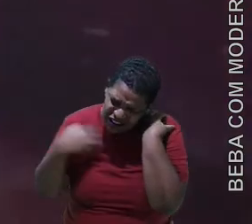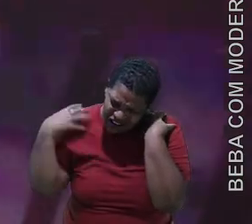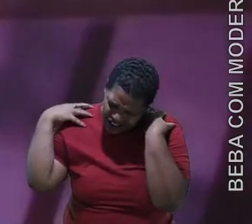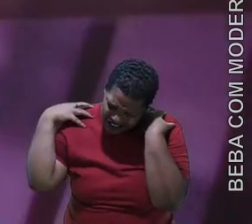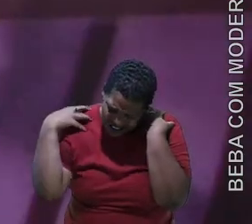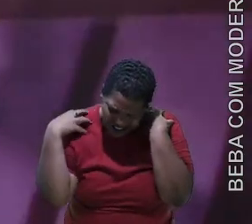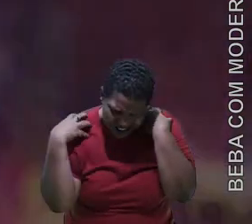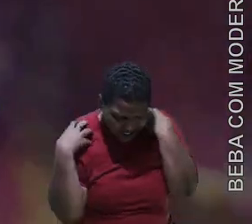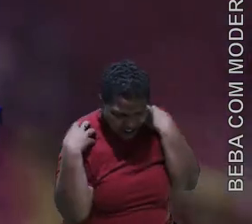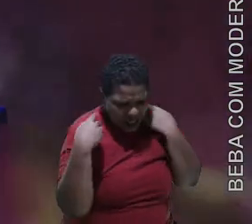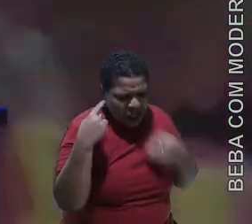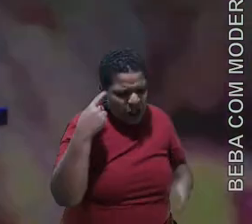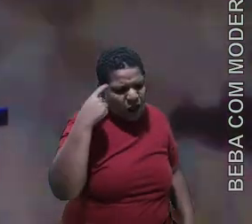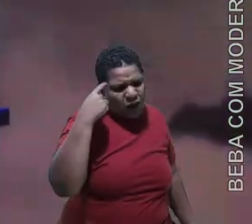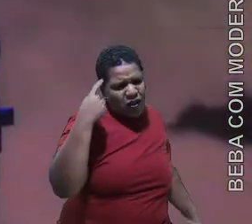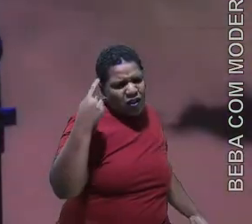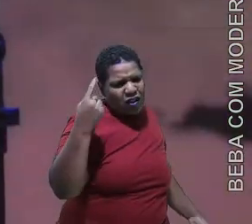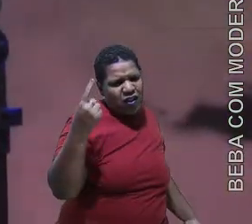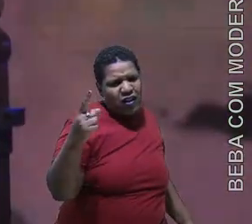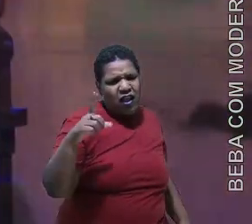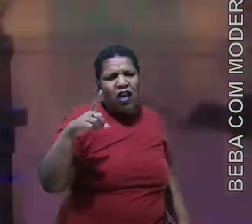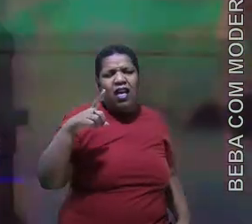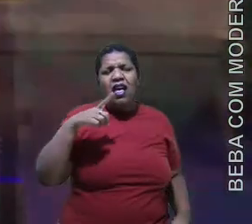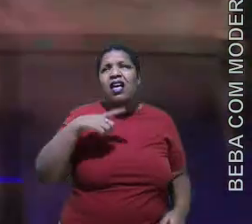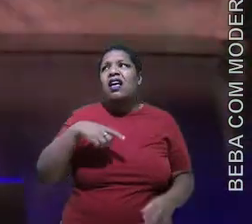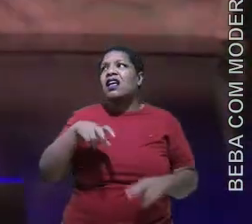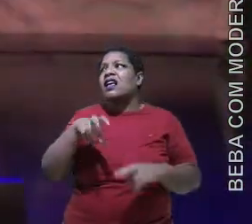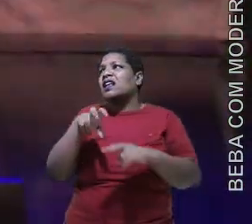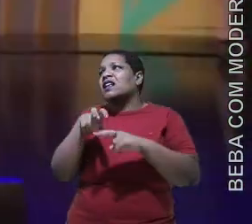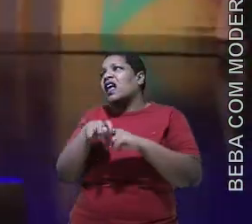eu quero deixar